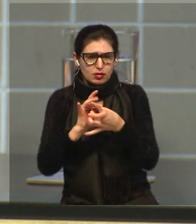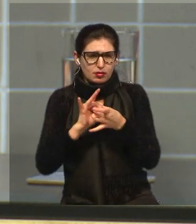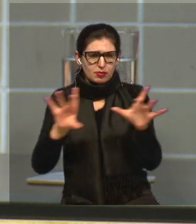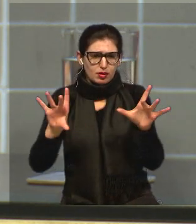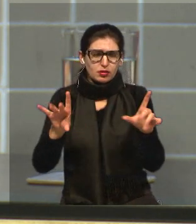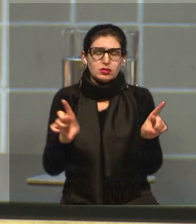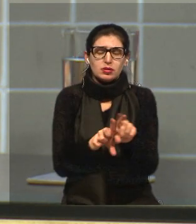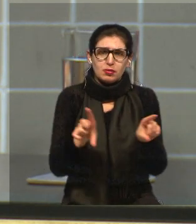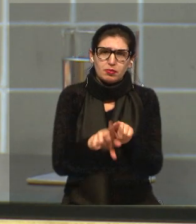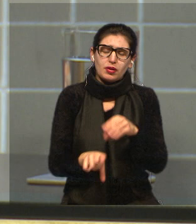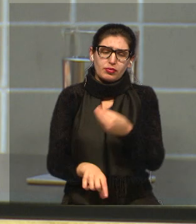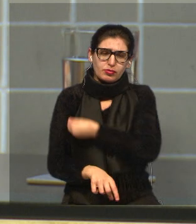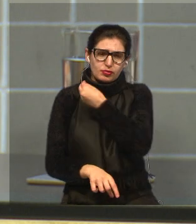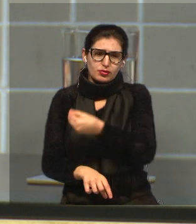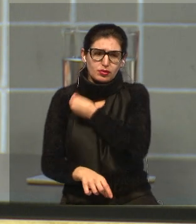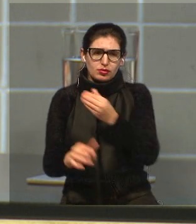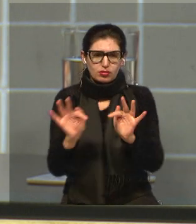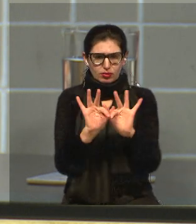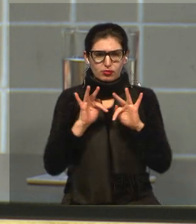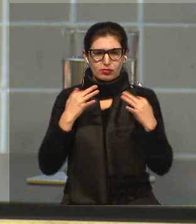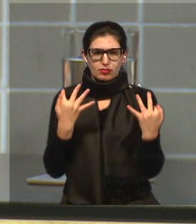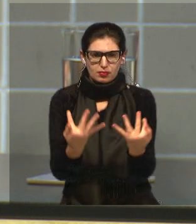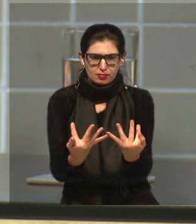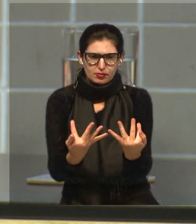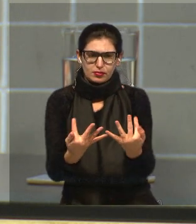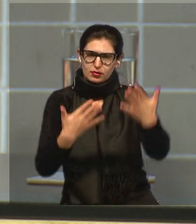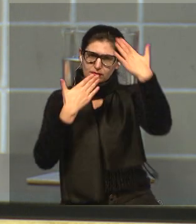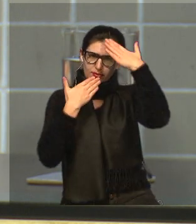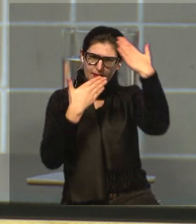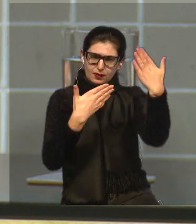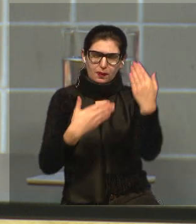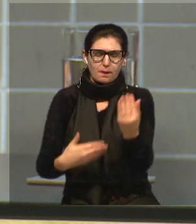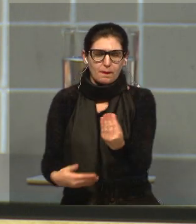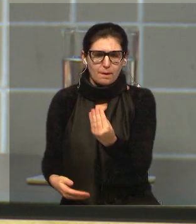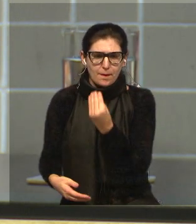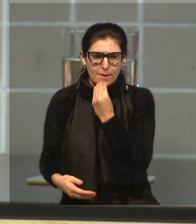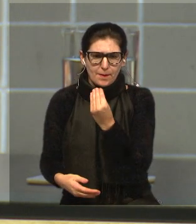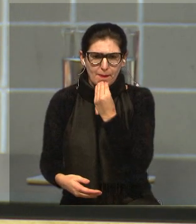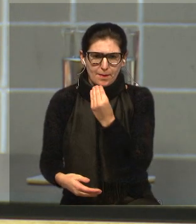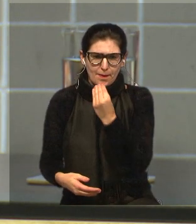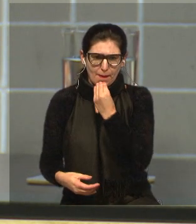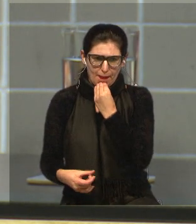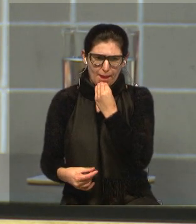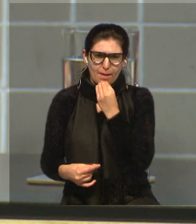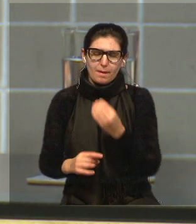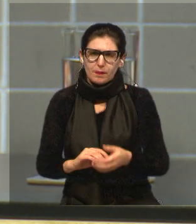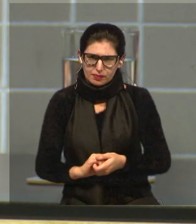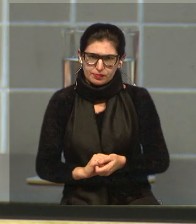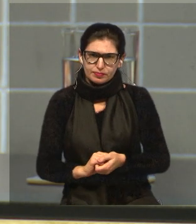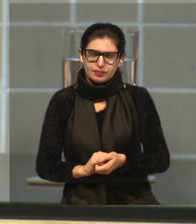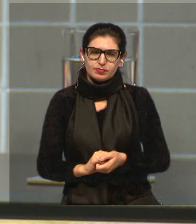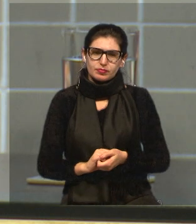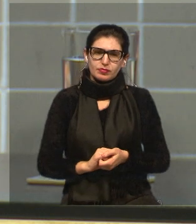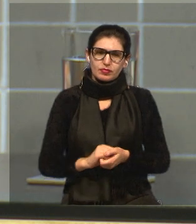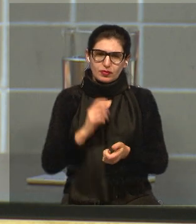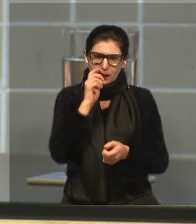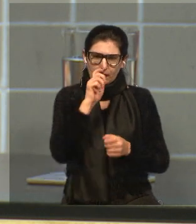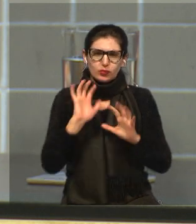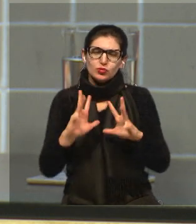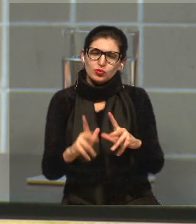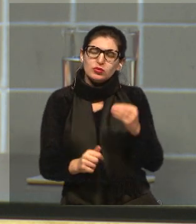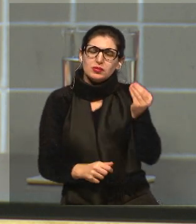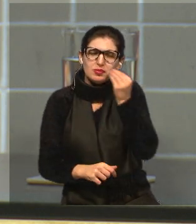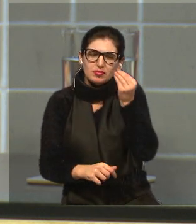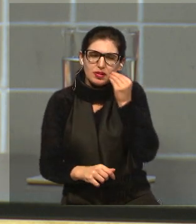convivência familiar. Eu agradeço aqui a oportunidade e espero ter conseguido passar um pouquinho de nossas experiências